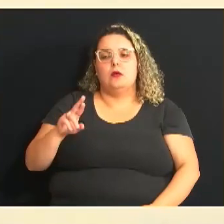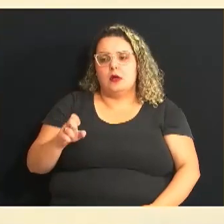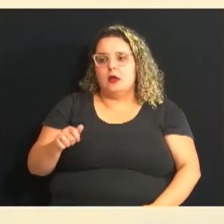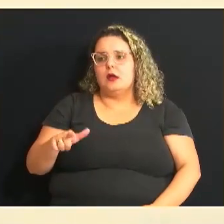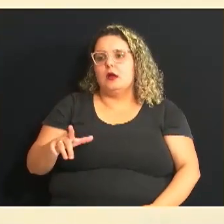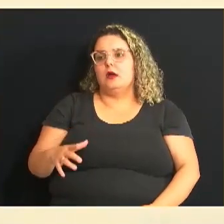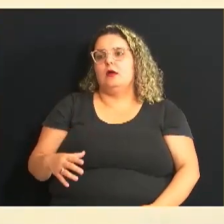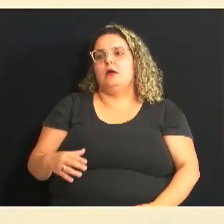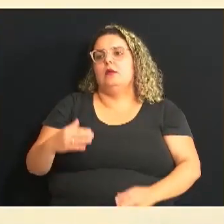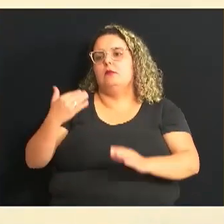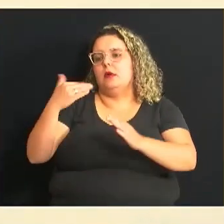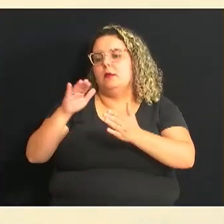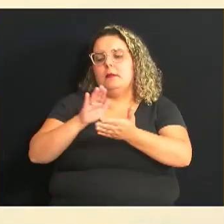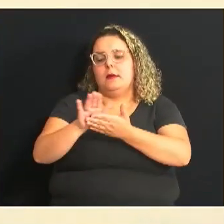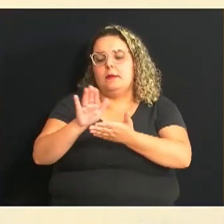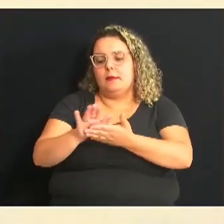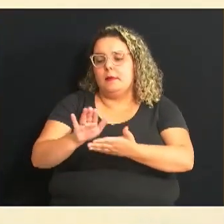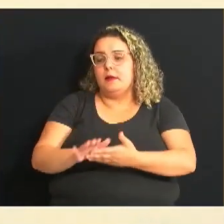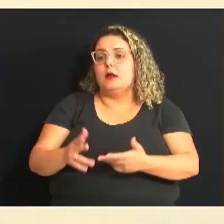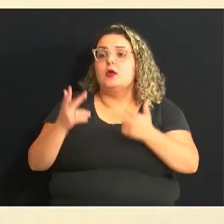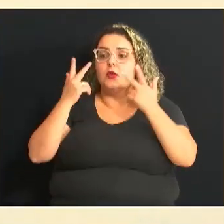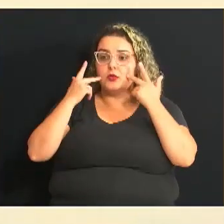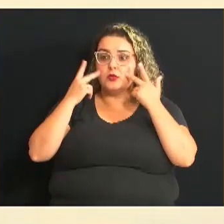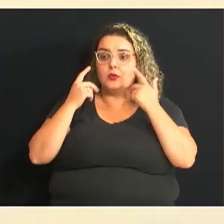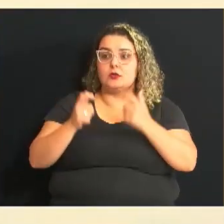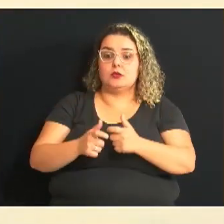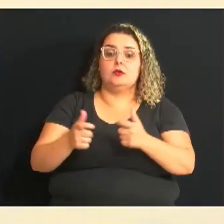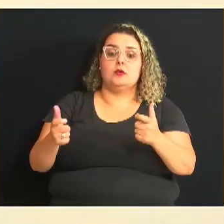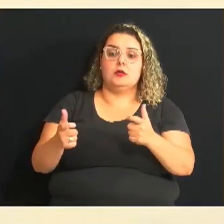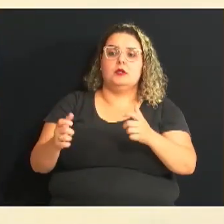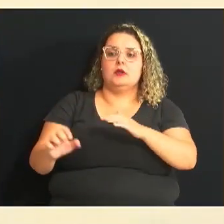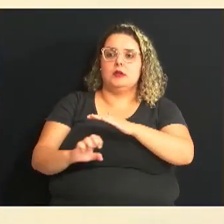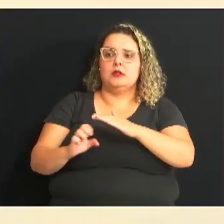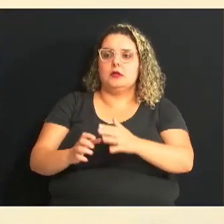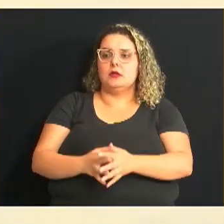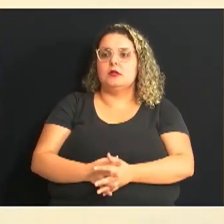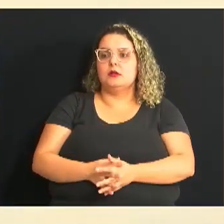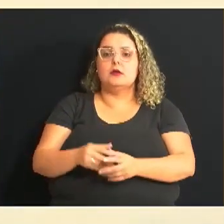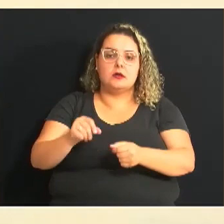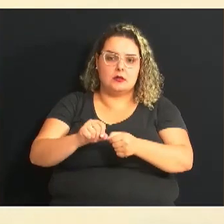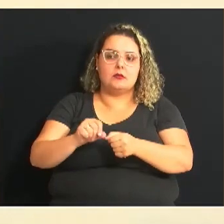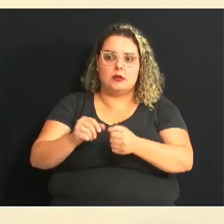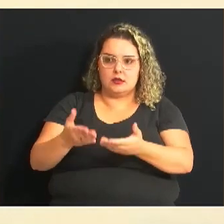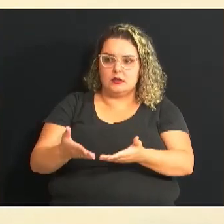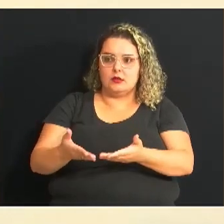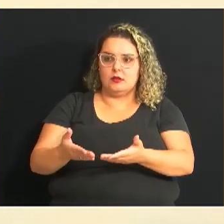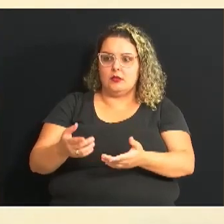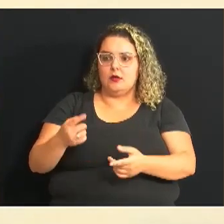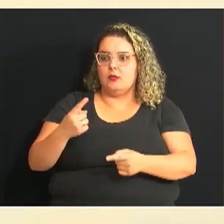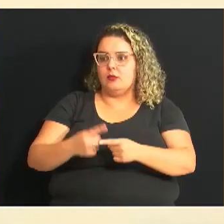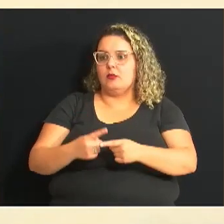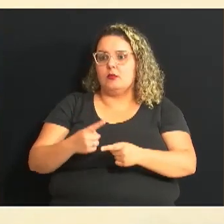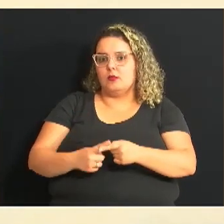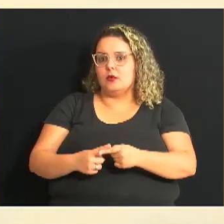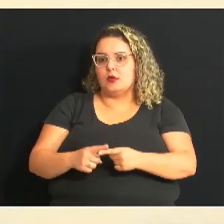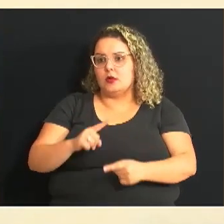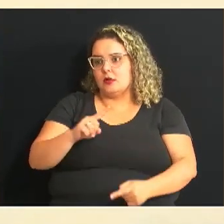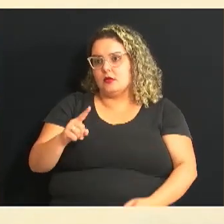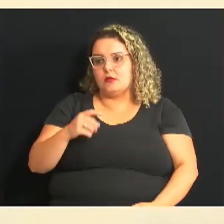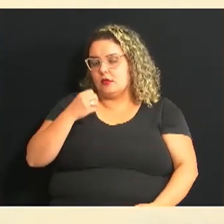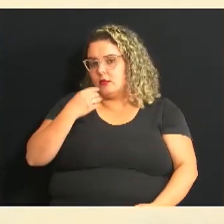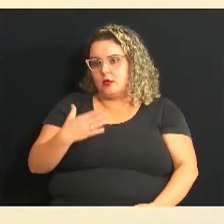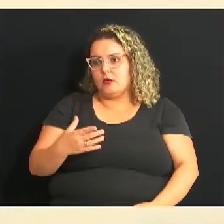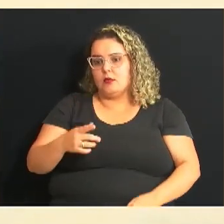todas as despesas e tal. E geralmente são grandes empresas que fazem isso porque não compensa para o pequeno empreendedor, né?